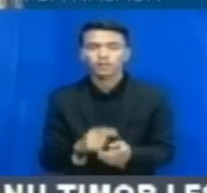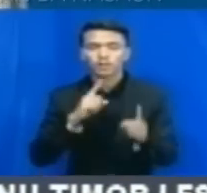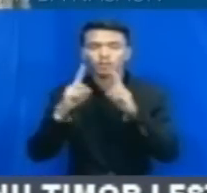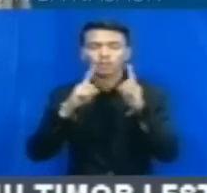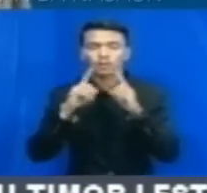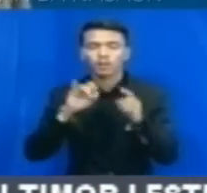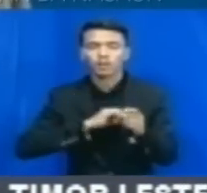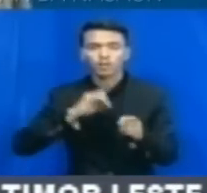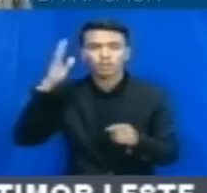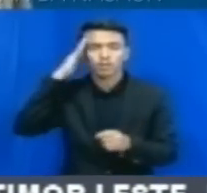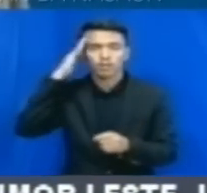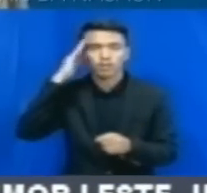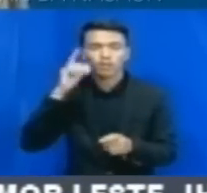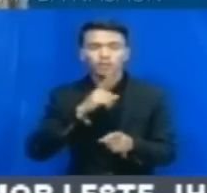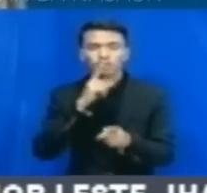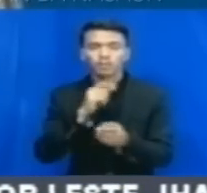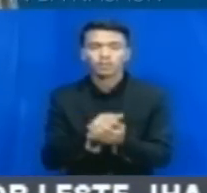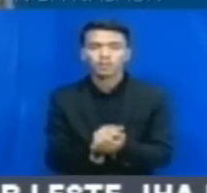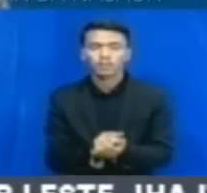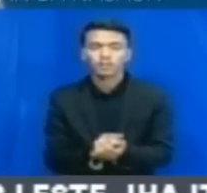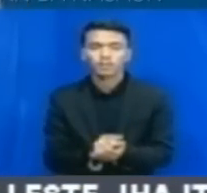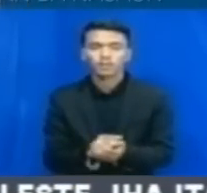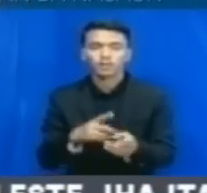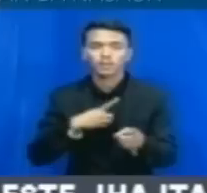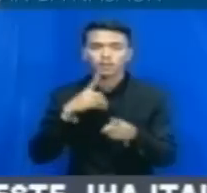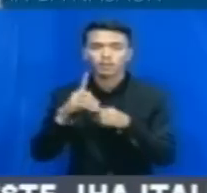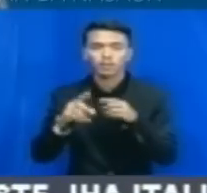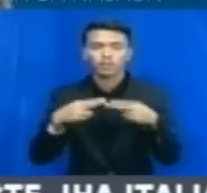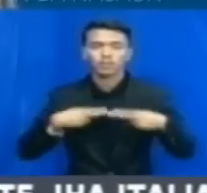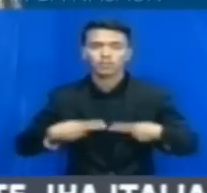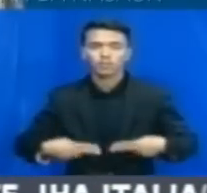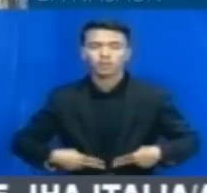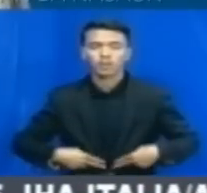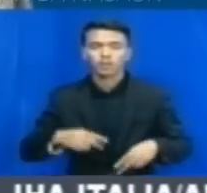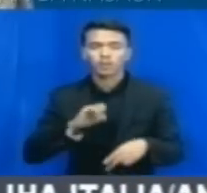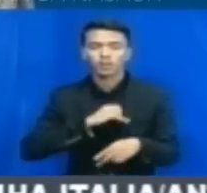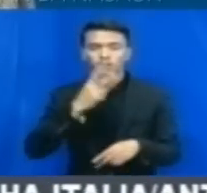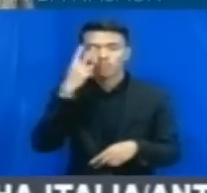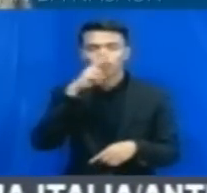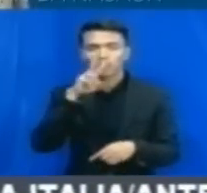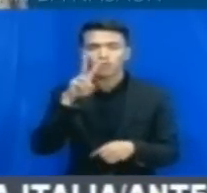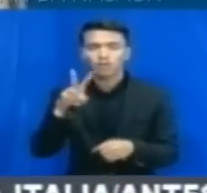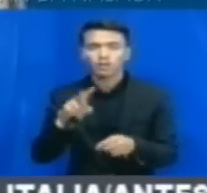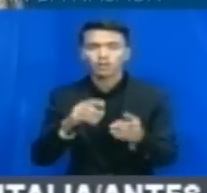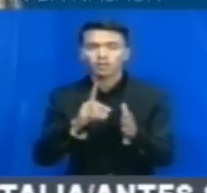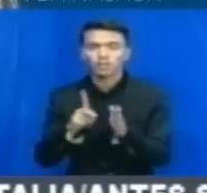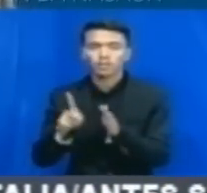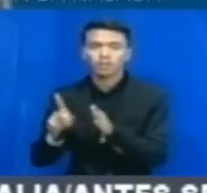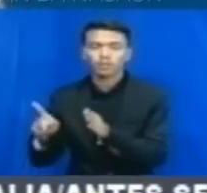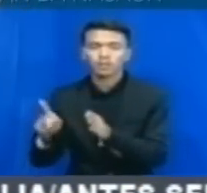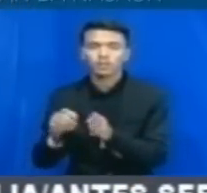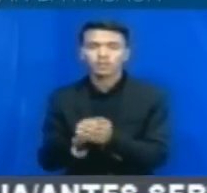nem, ele nem mostrar vida, ne liliu os perspectivas de direitos humanos, perspectivas de direitos humanos, mesmo, algo harai, processo busca ou